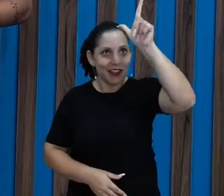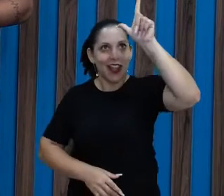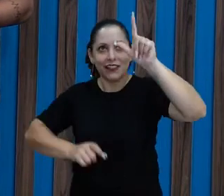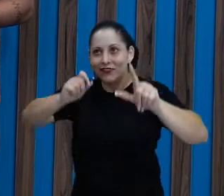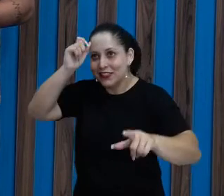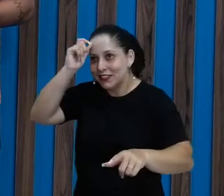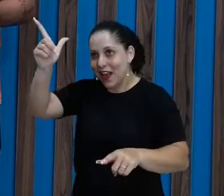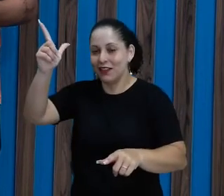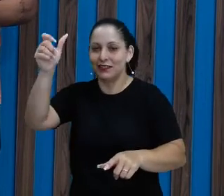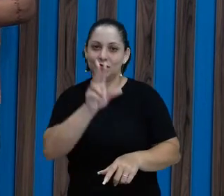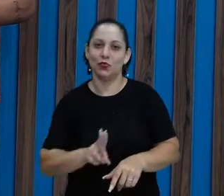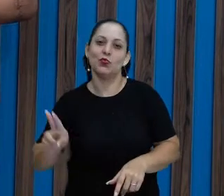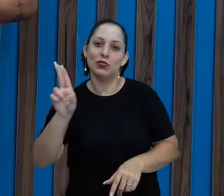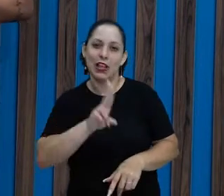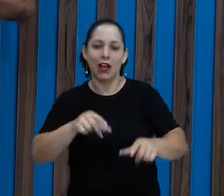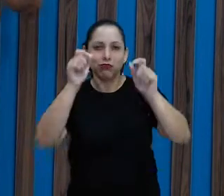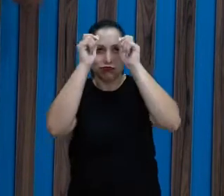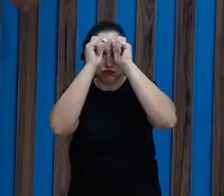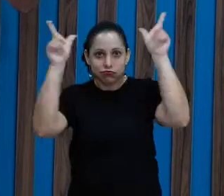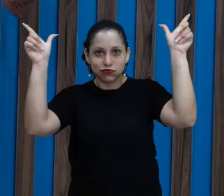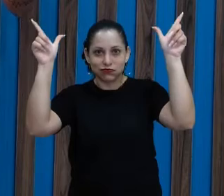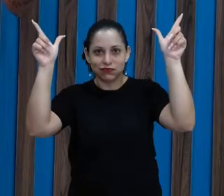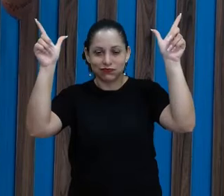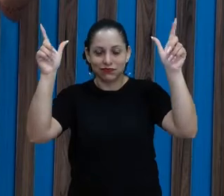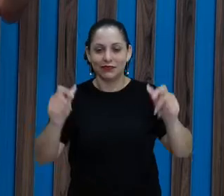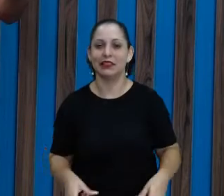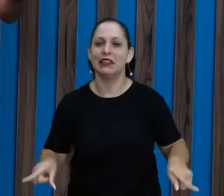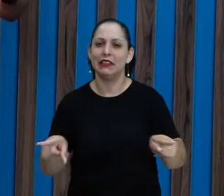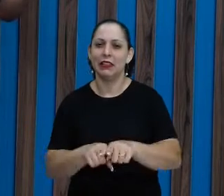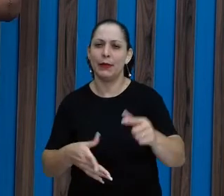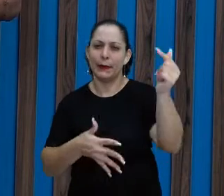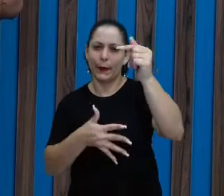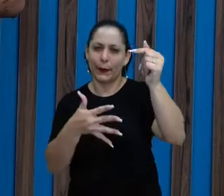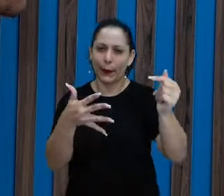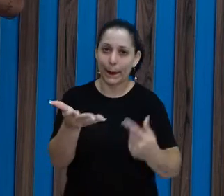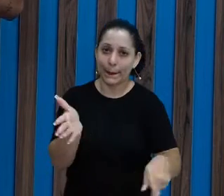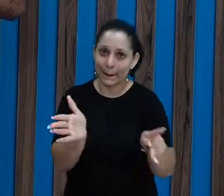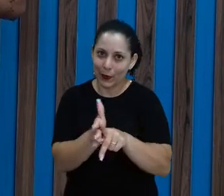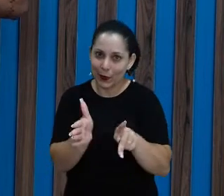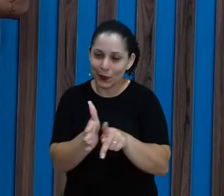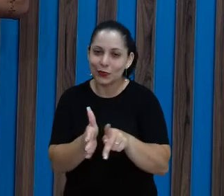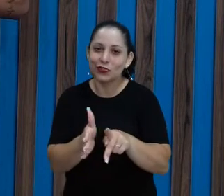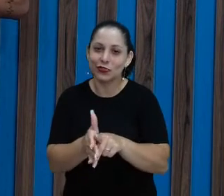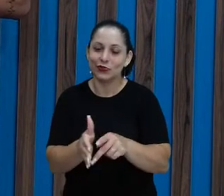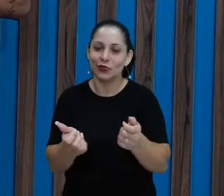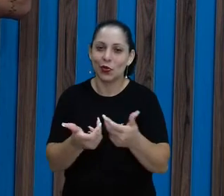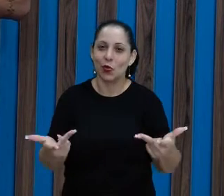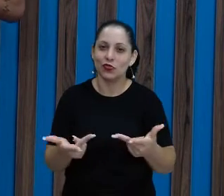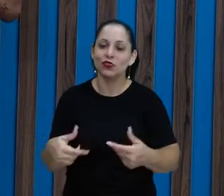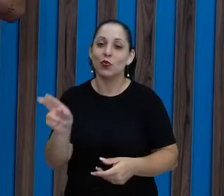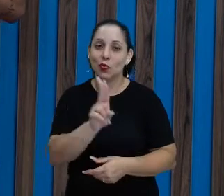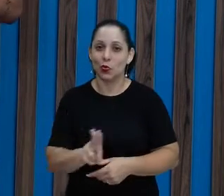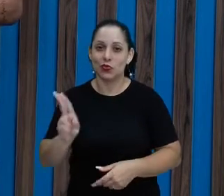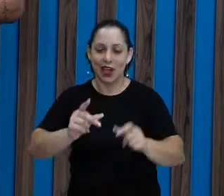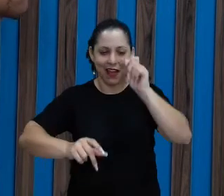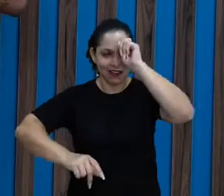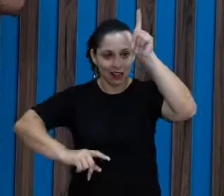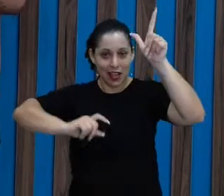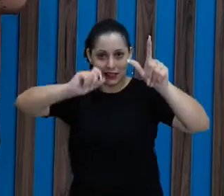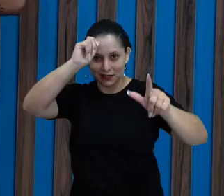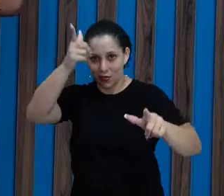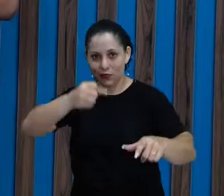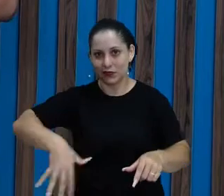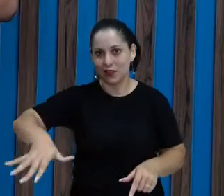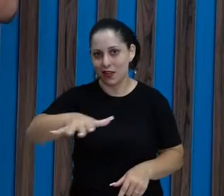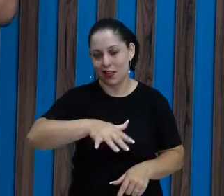de vocês, certo? Assim como outros componentes curriculares, né? Também usam essa parte da criação, no